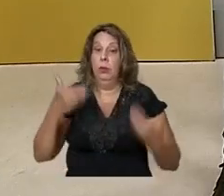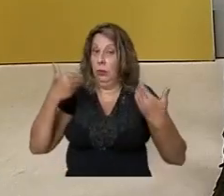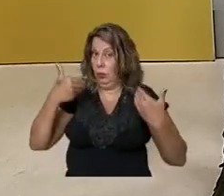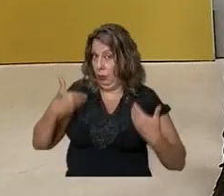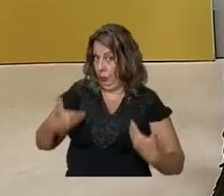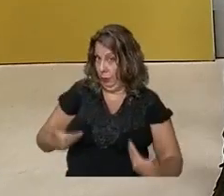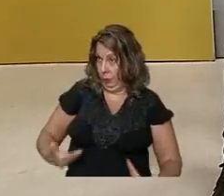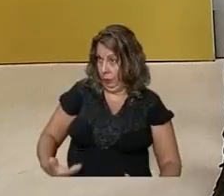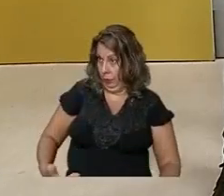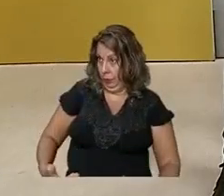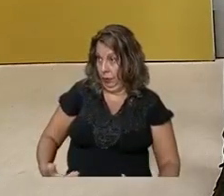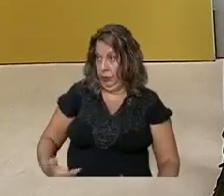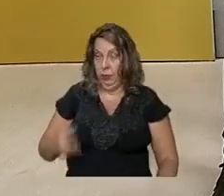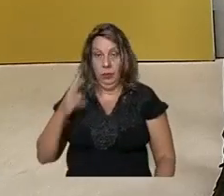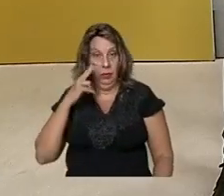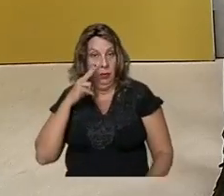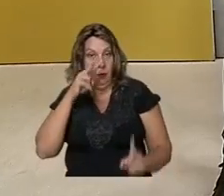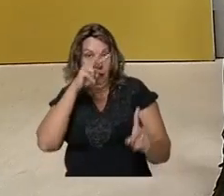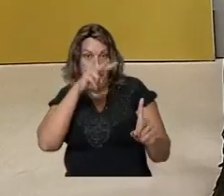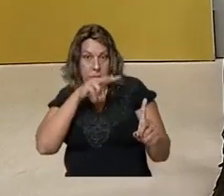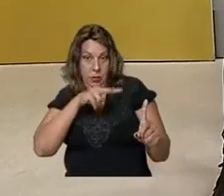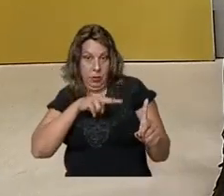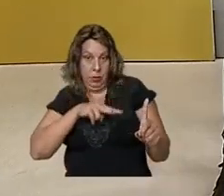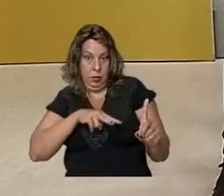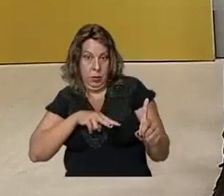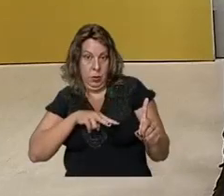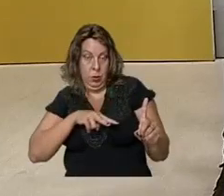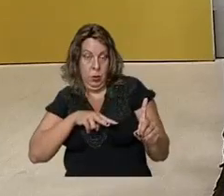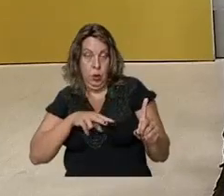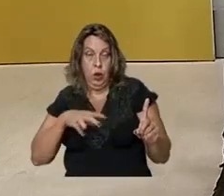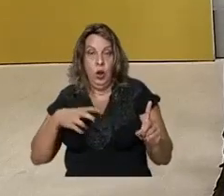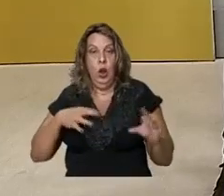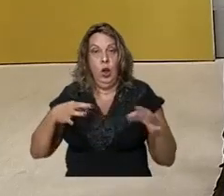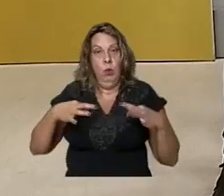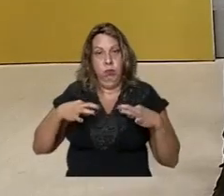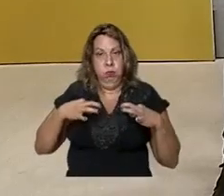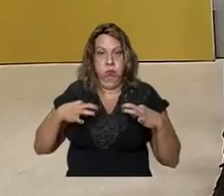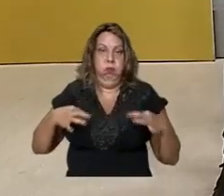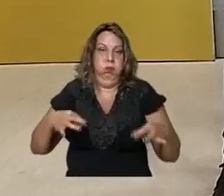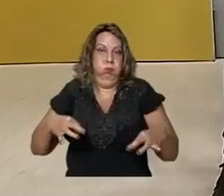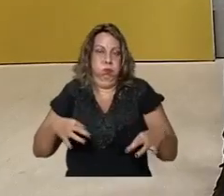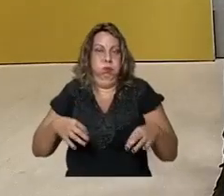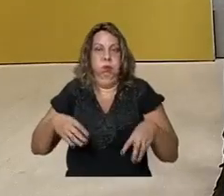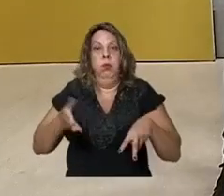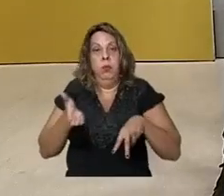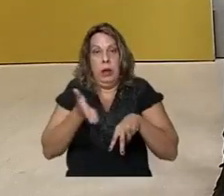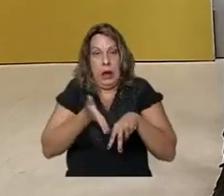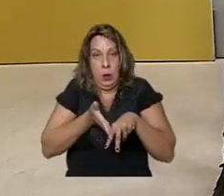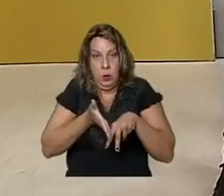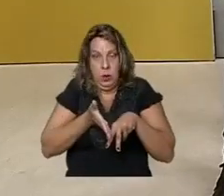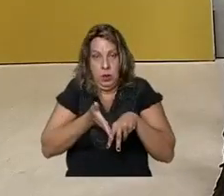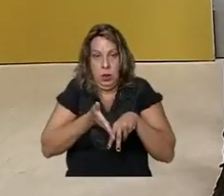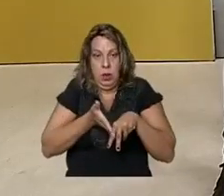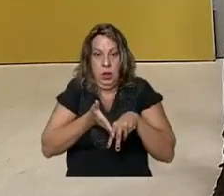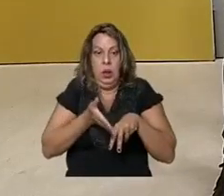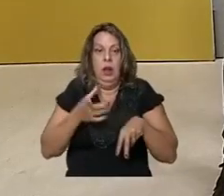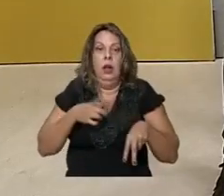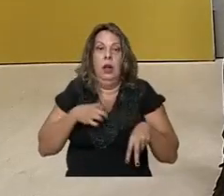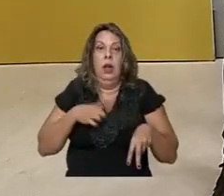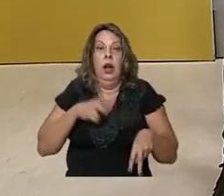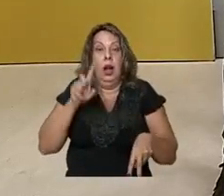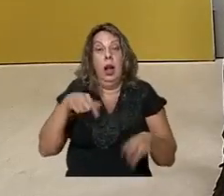lindo que vocês estão olhando aí, ó, é um conjunto de cropped com calça. Vou colocar lá no Instagram, mas é da